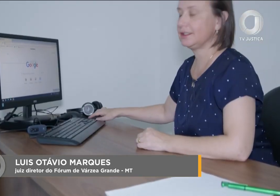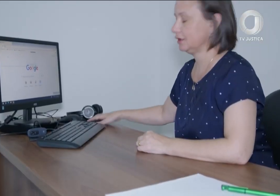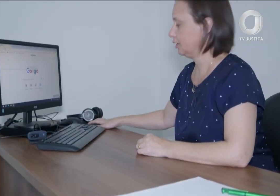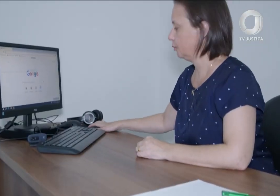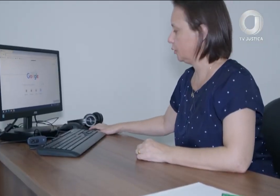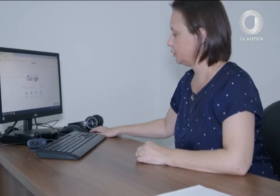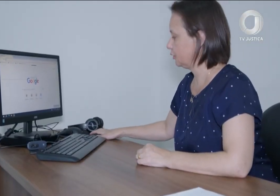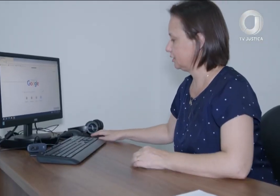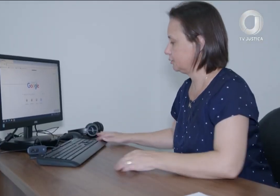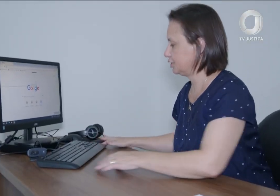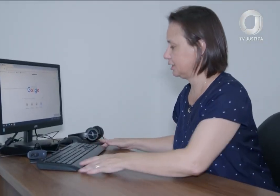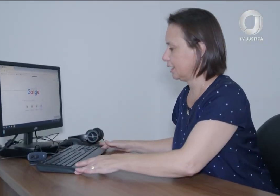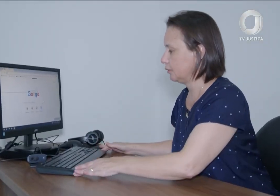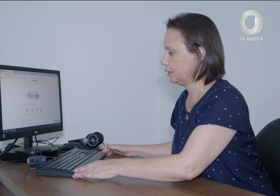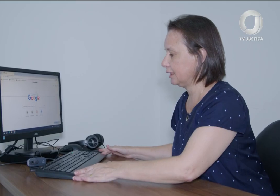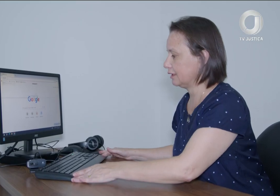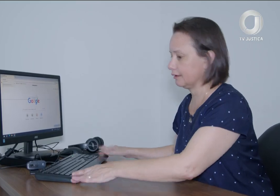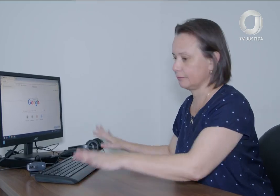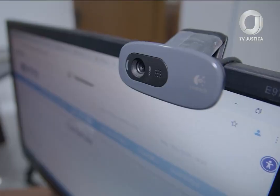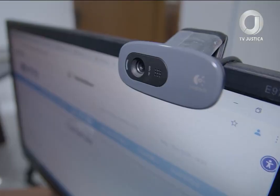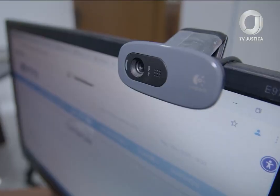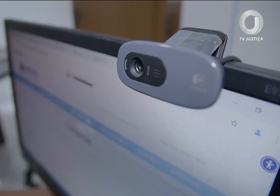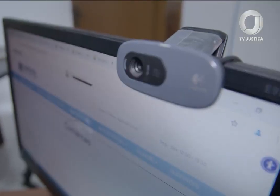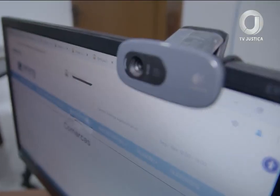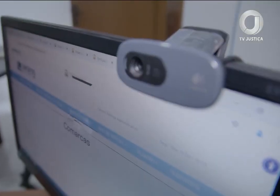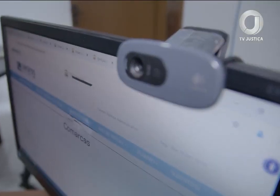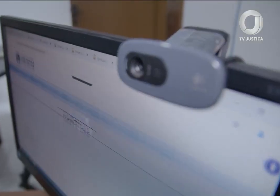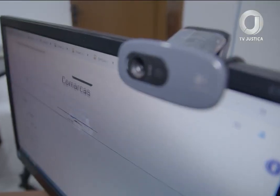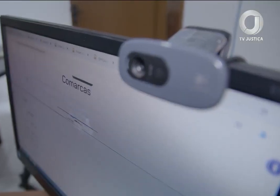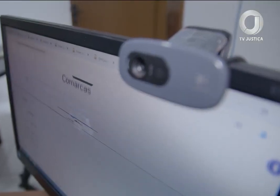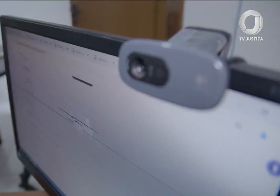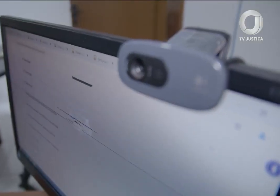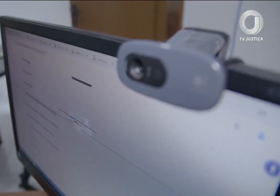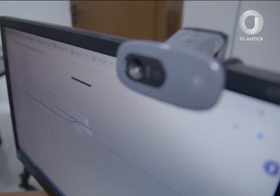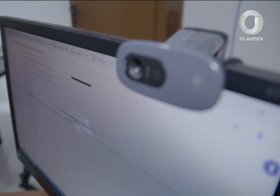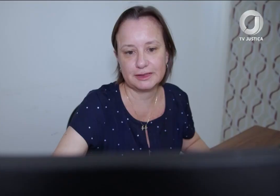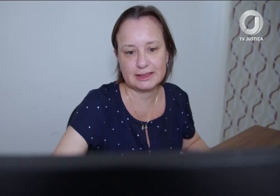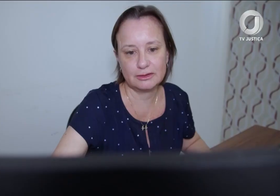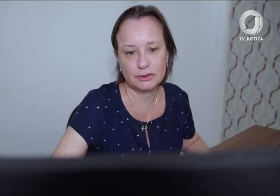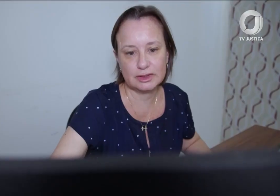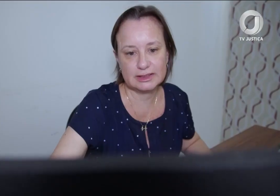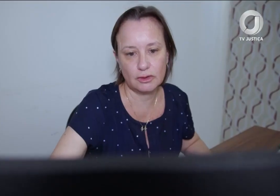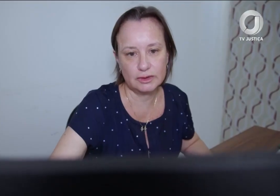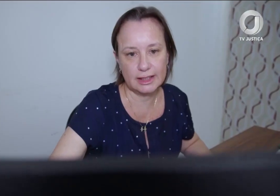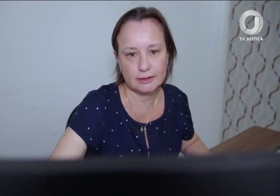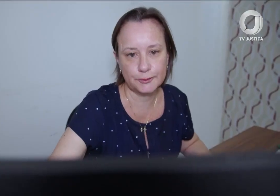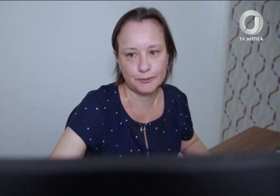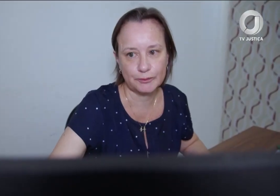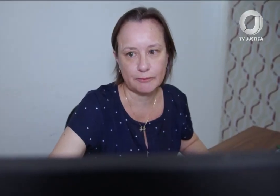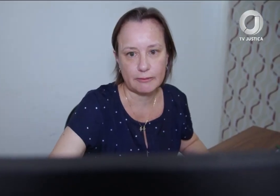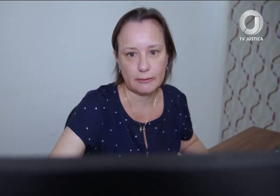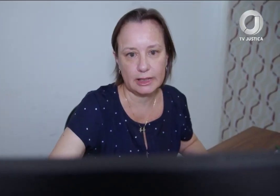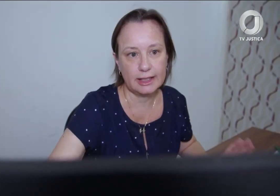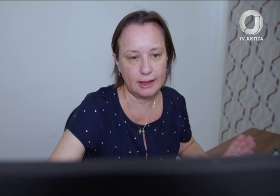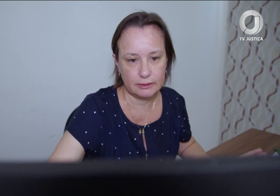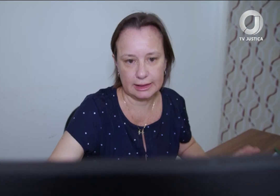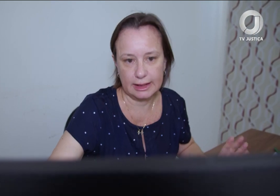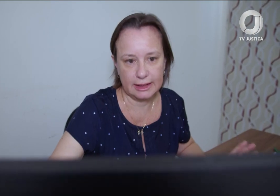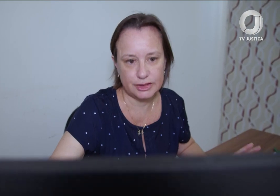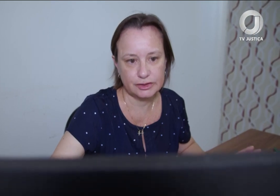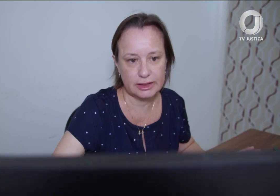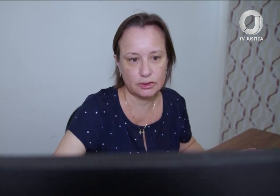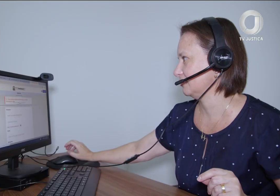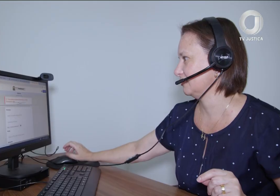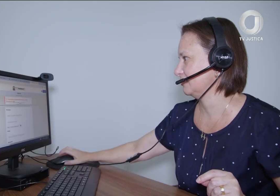O Judiciário de Mato Grosso já implantou outros 9 postos de atendimento como esse em municípios que não sejam sede